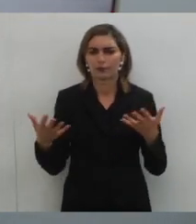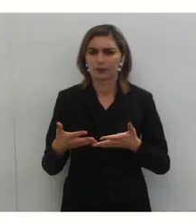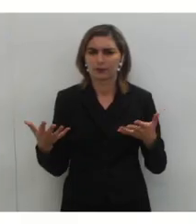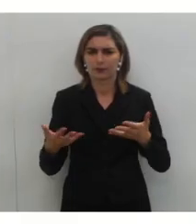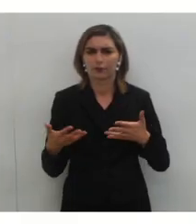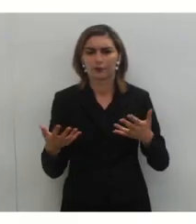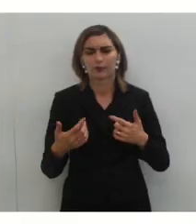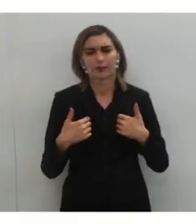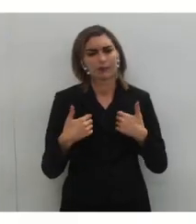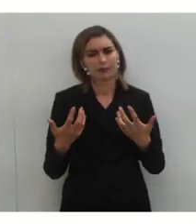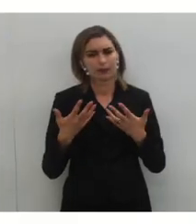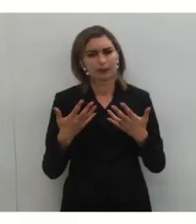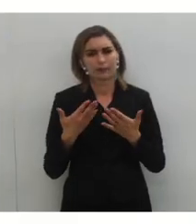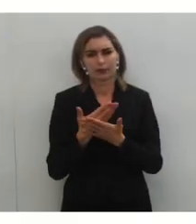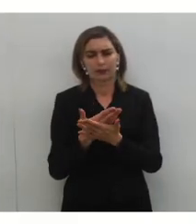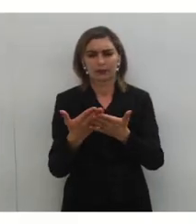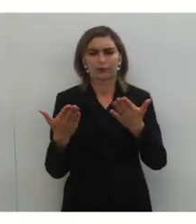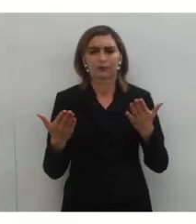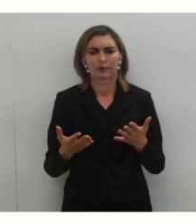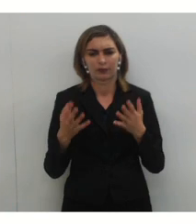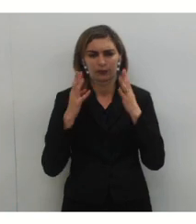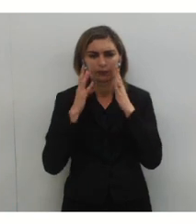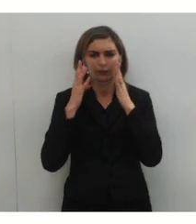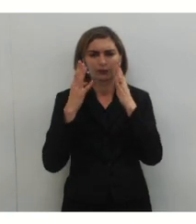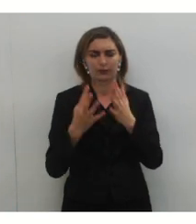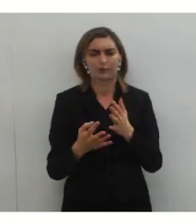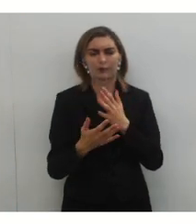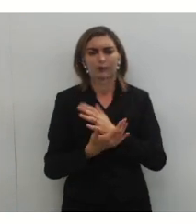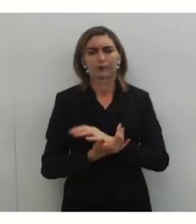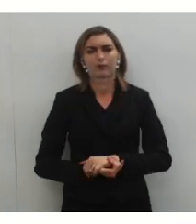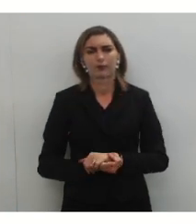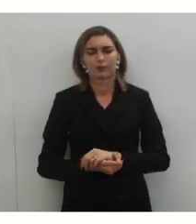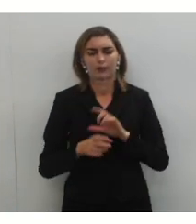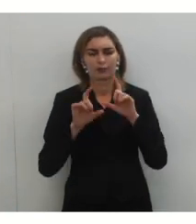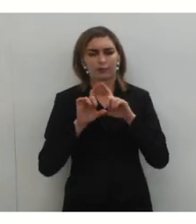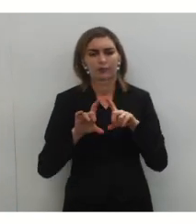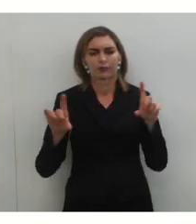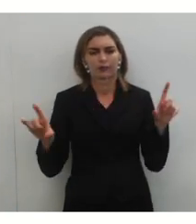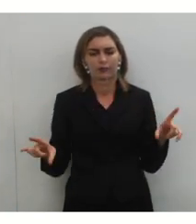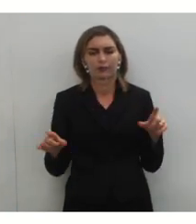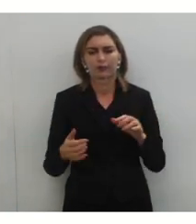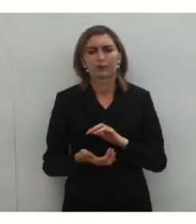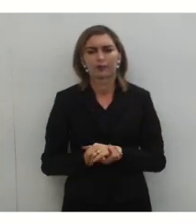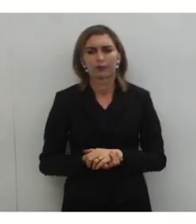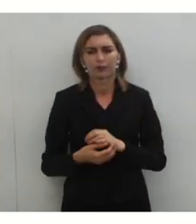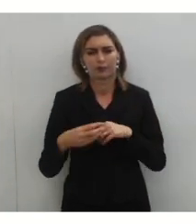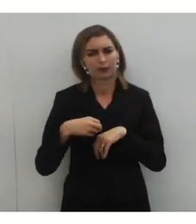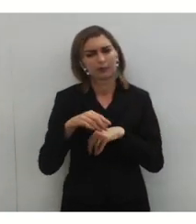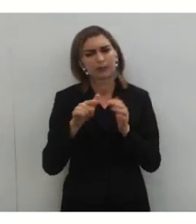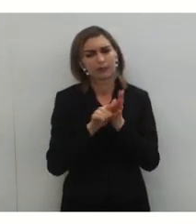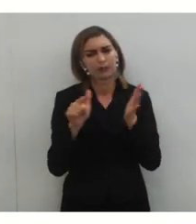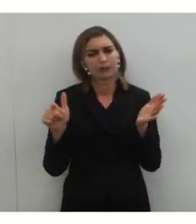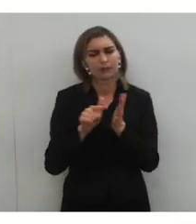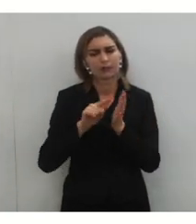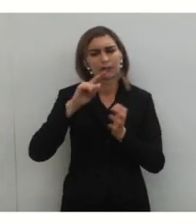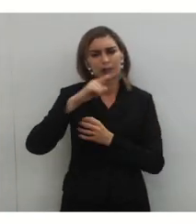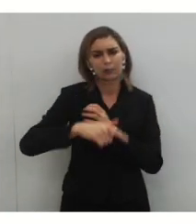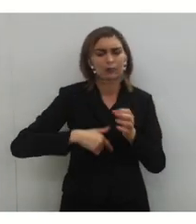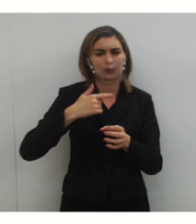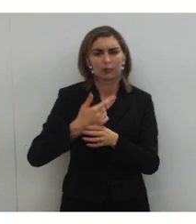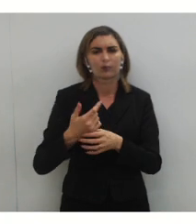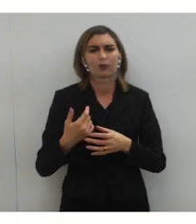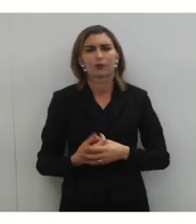Agora, eu quero que você preste bem atenção aí, nessa frase, tá? Retirada do jornal O Globo, de Ricardo